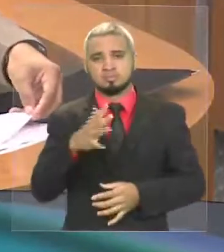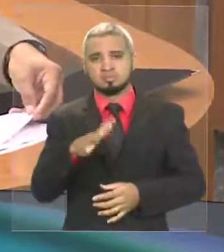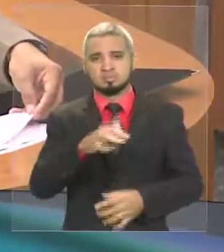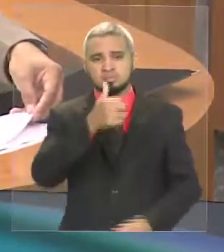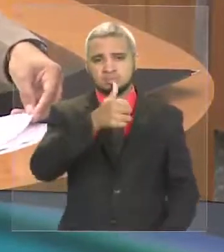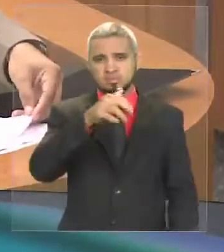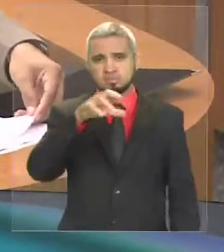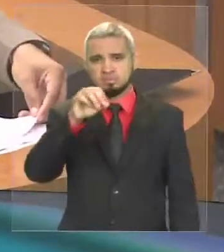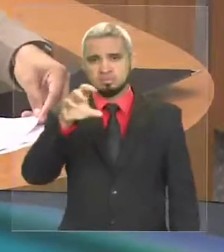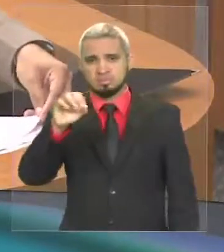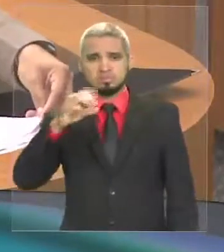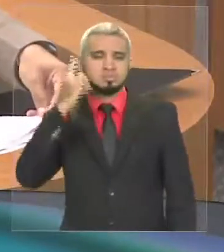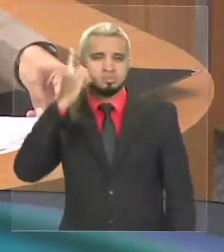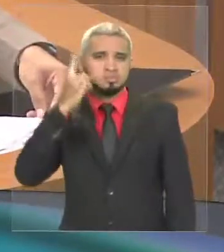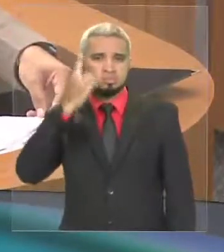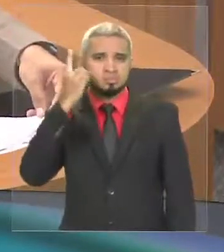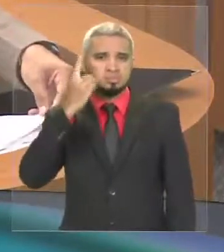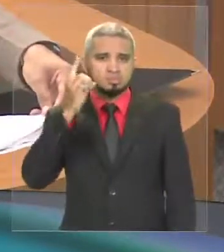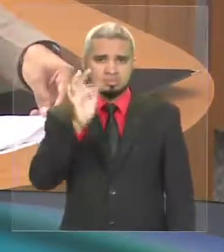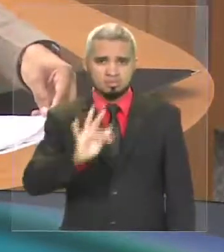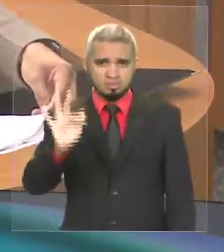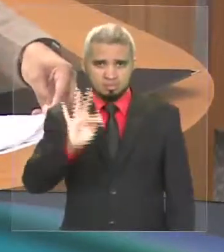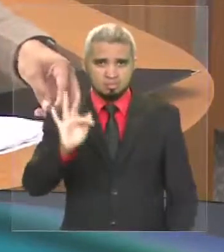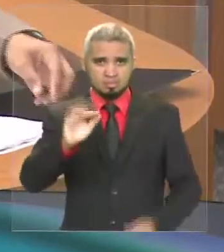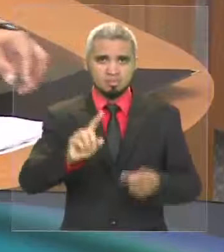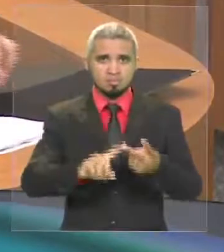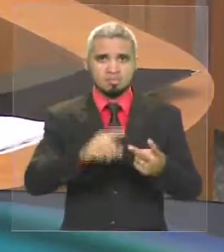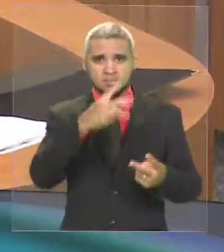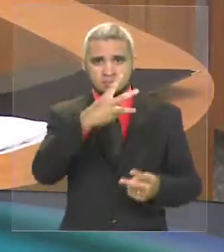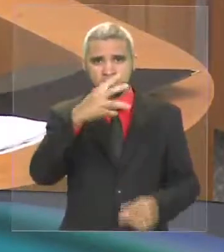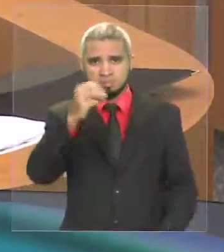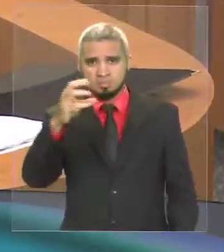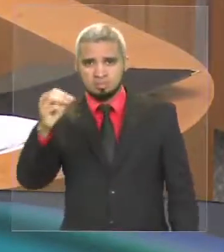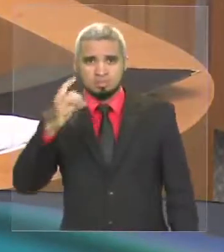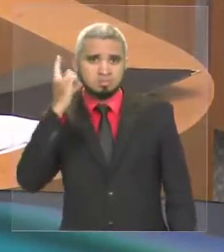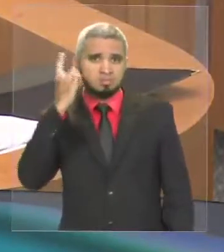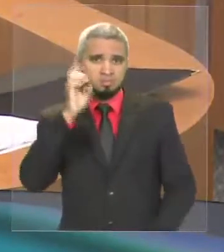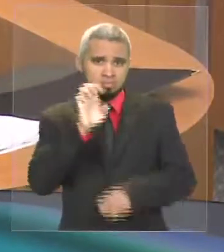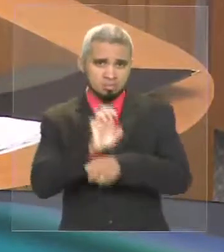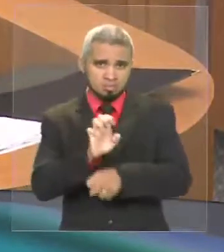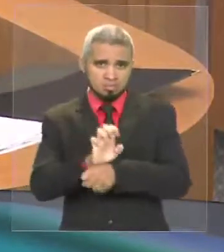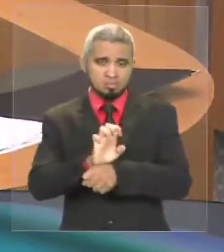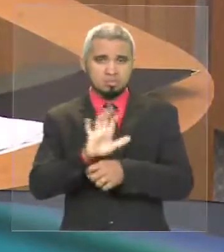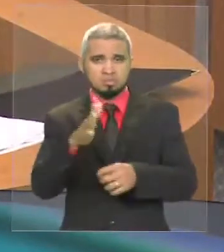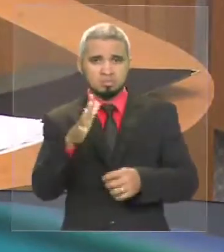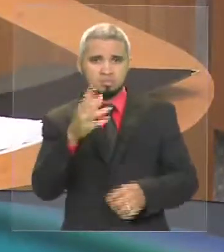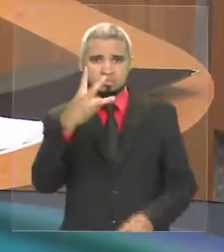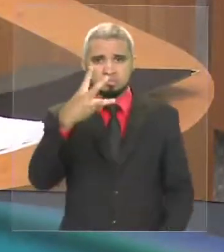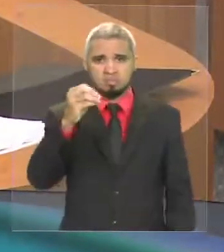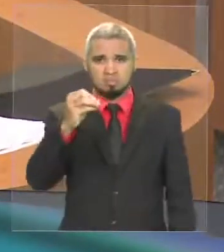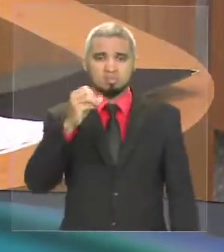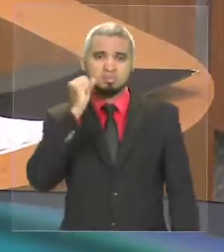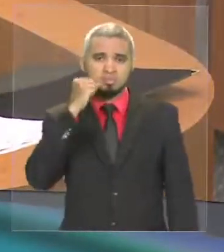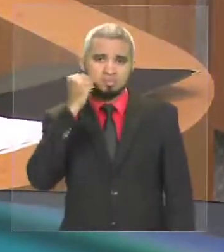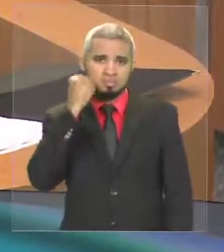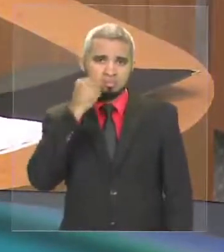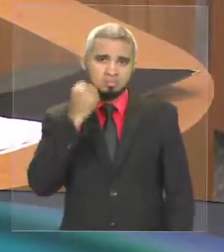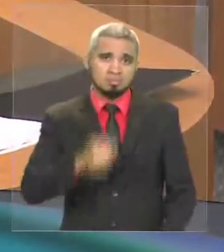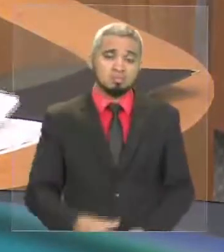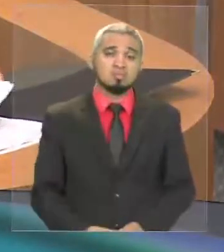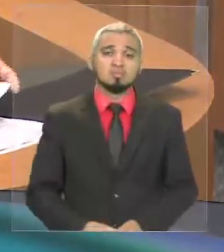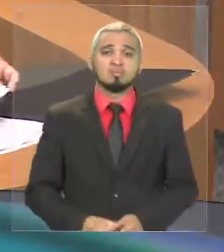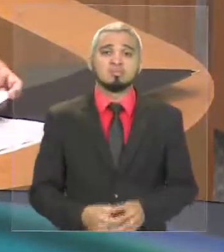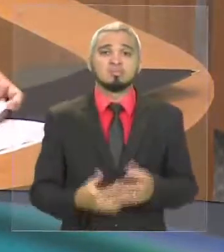amazônica, 300 deputados estaduais e 30 senadores que compreendem a região amazônica. E o Parlamento